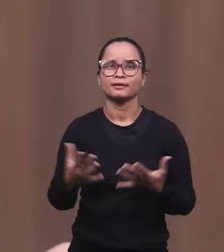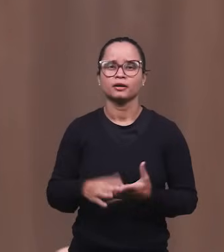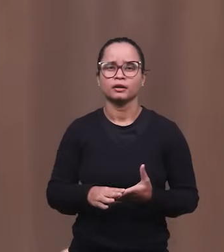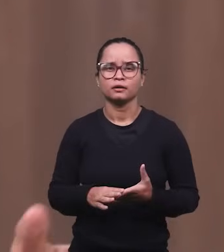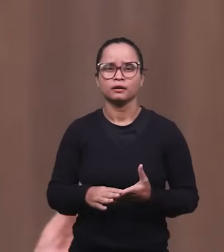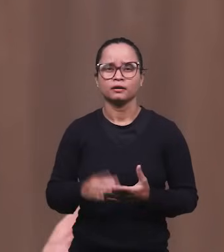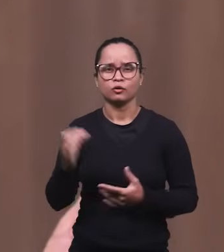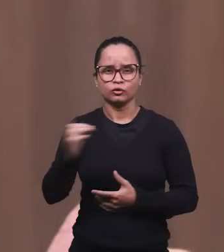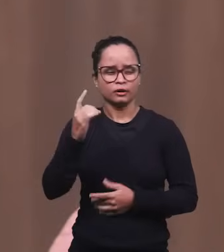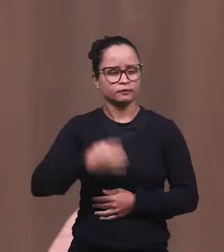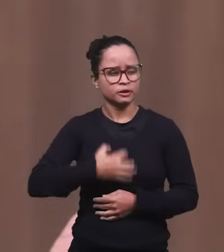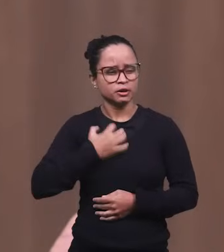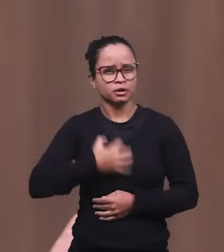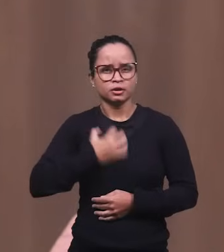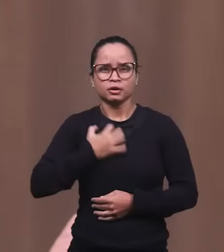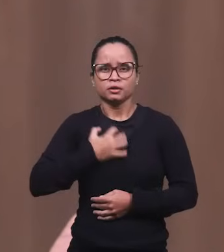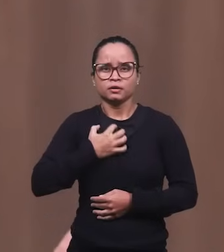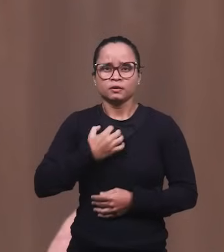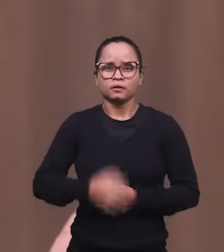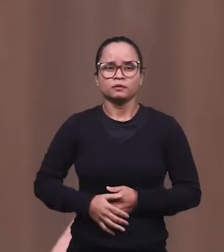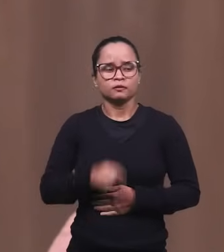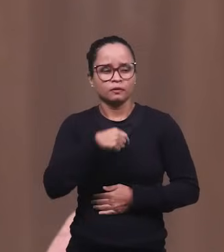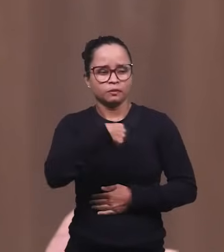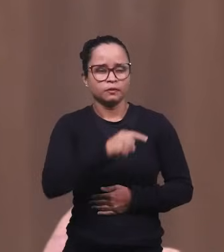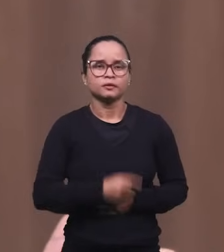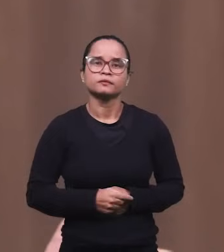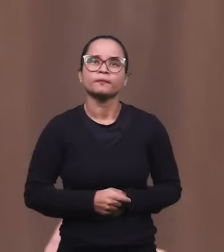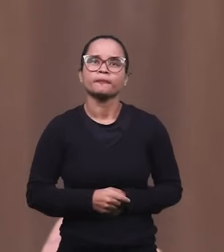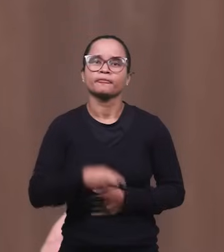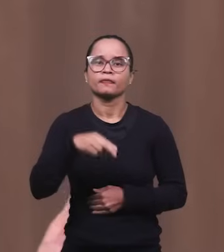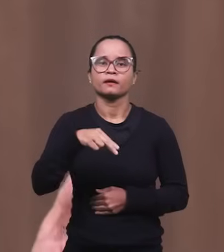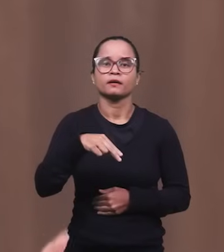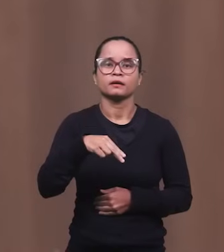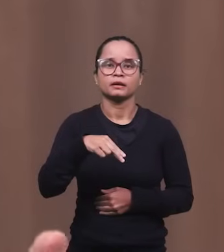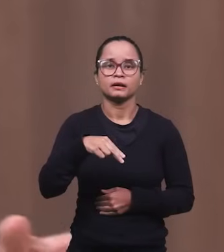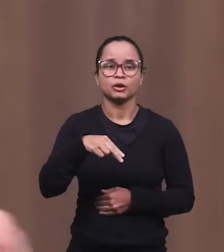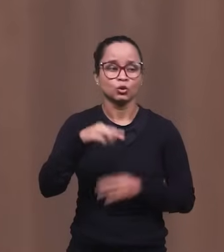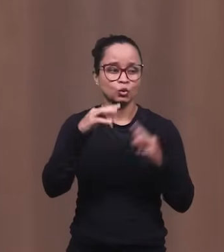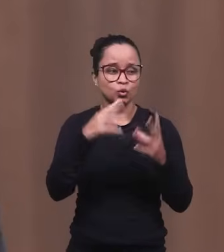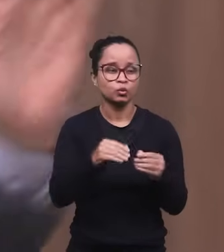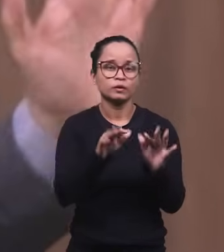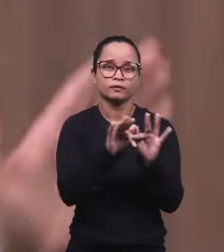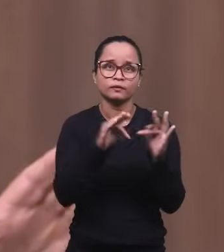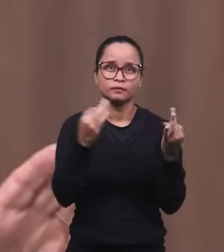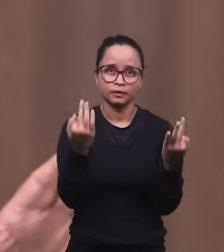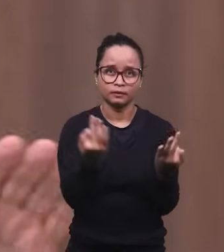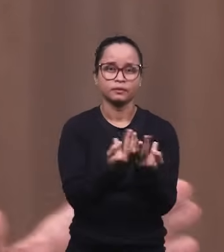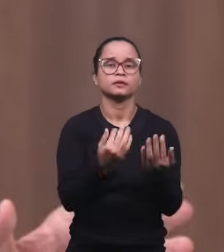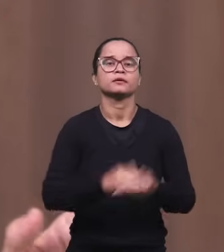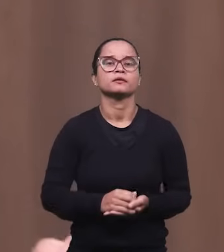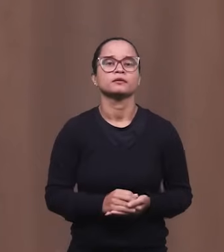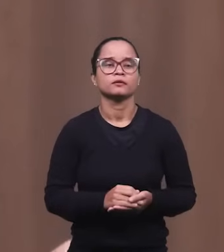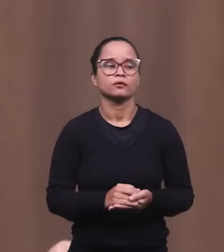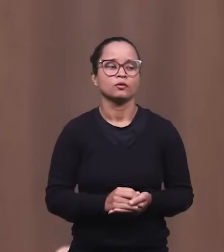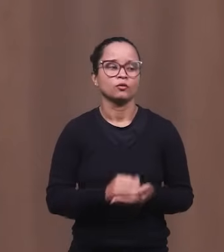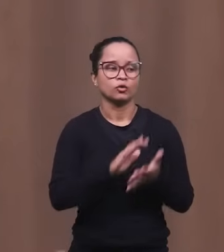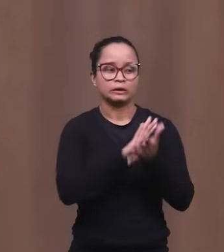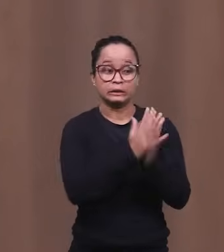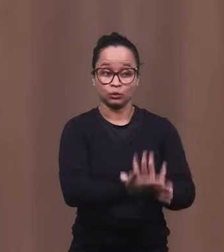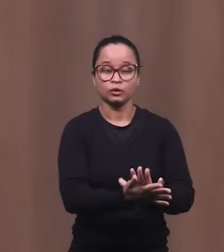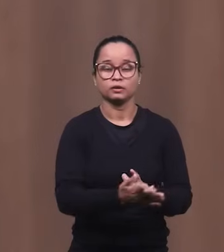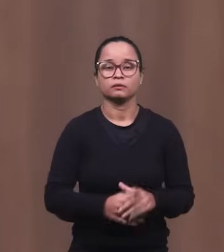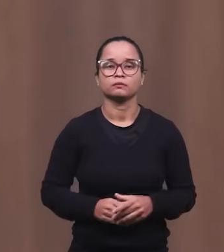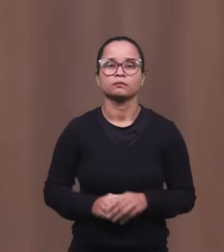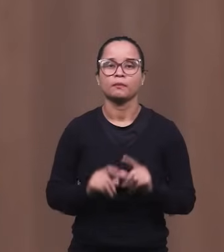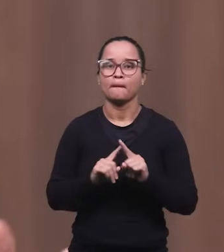deixou Davi furioso e determinou que fosse ali Nabal e totalmente a sua família fosse